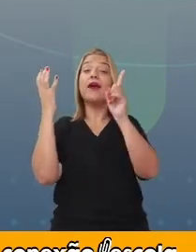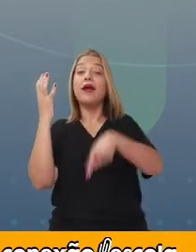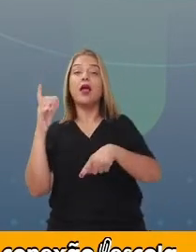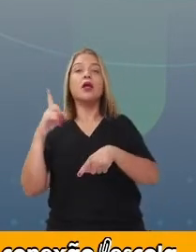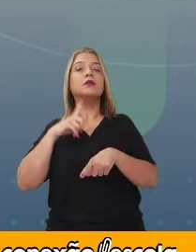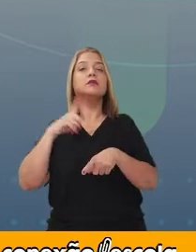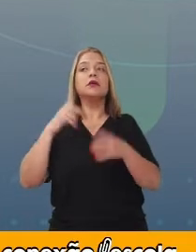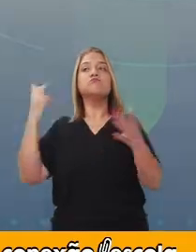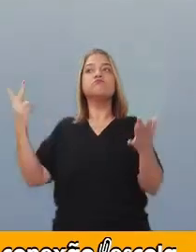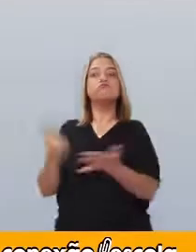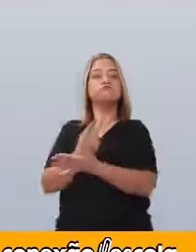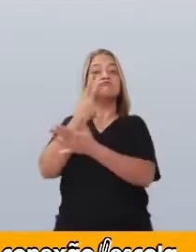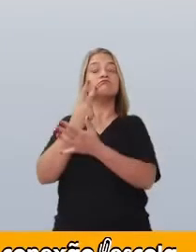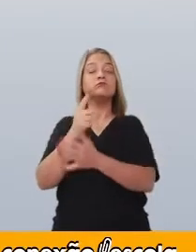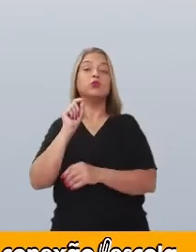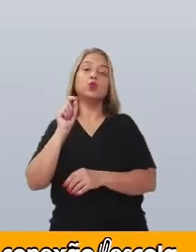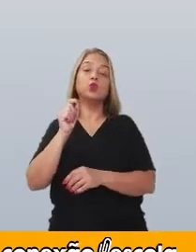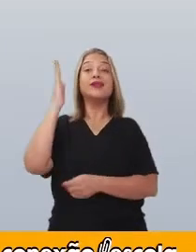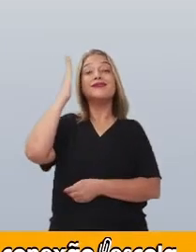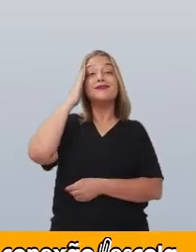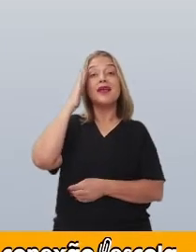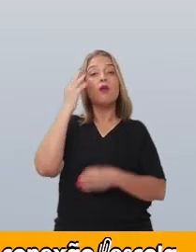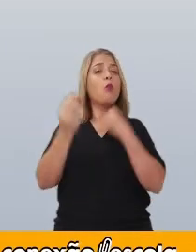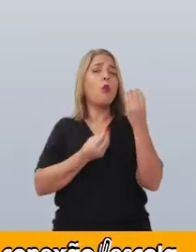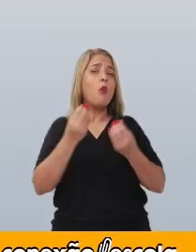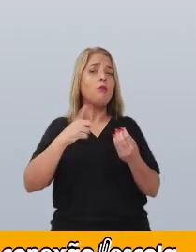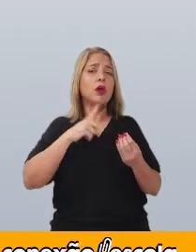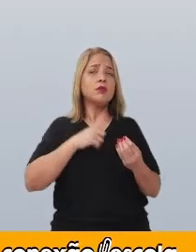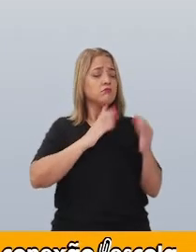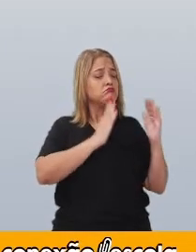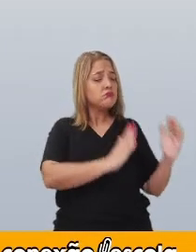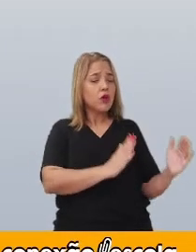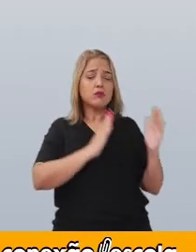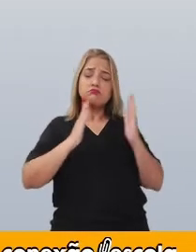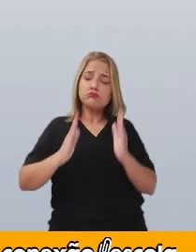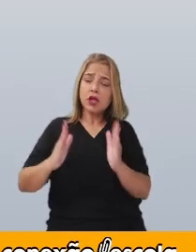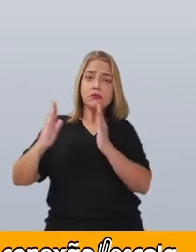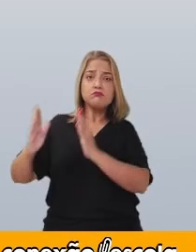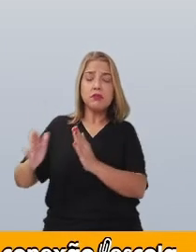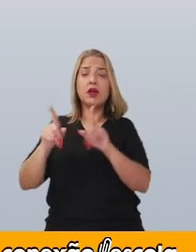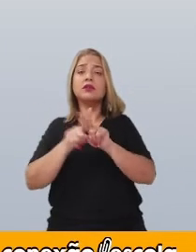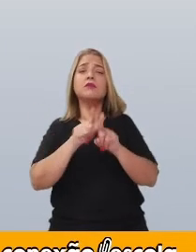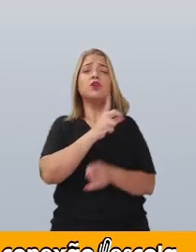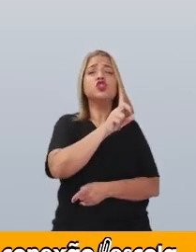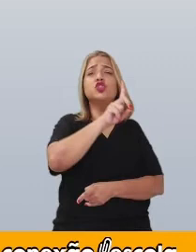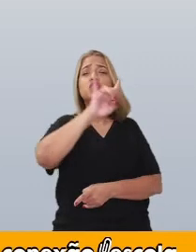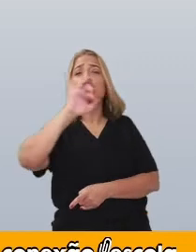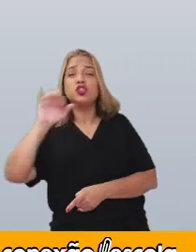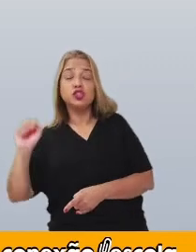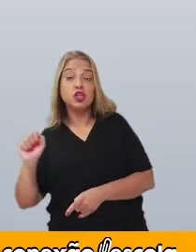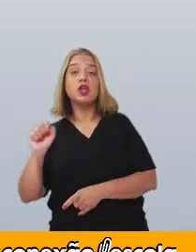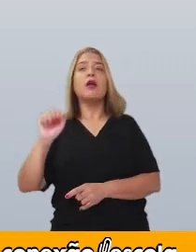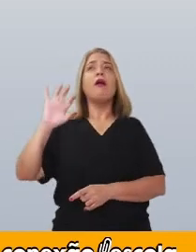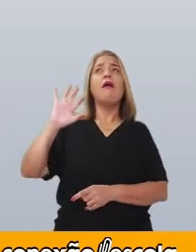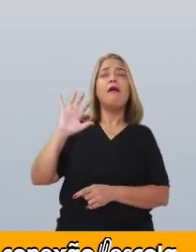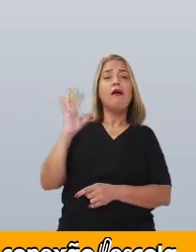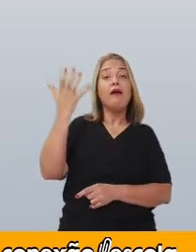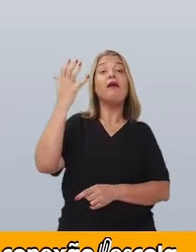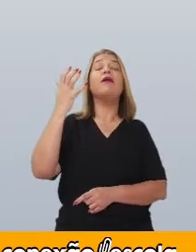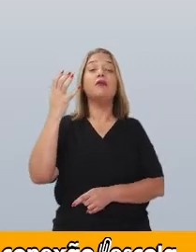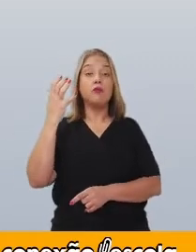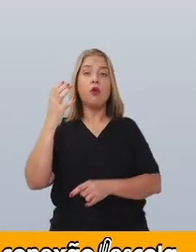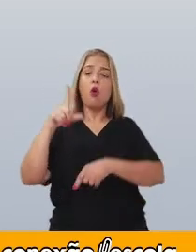fatos. É o que determina os momentos, os períodos, as épocas, as